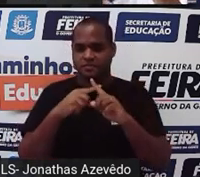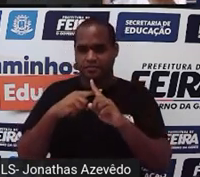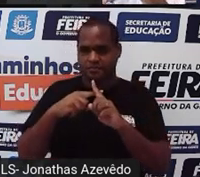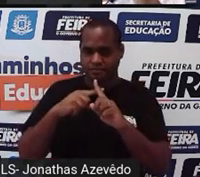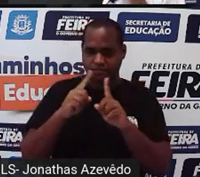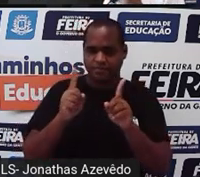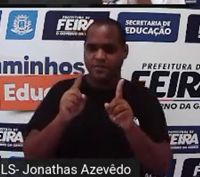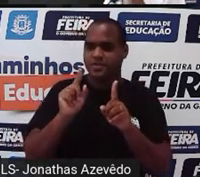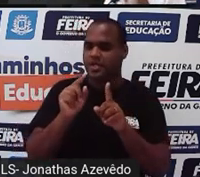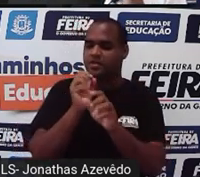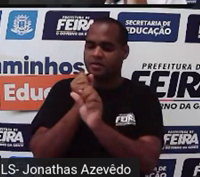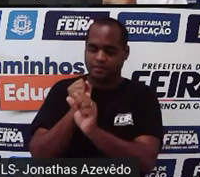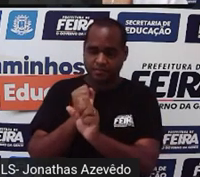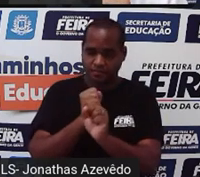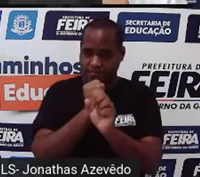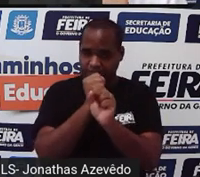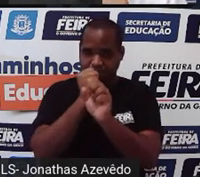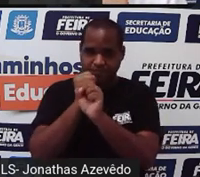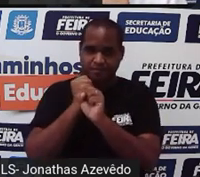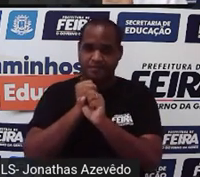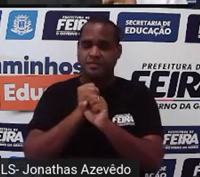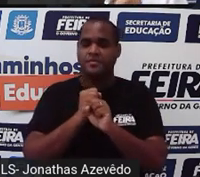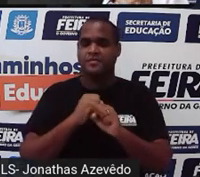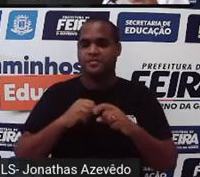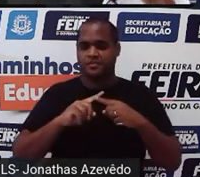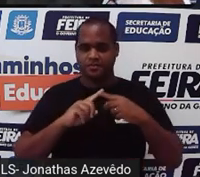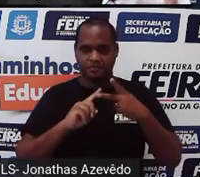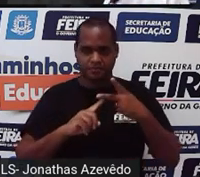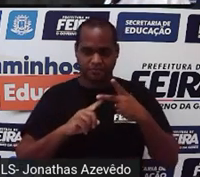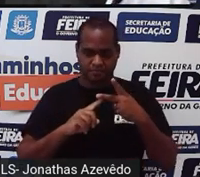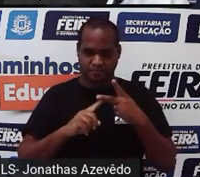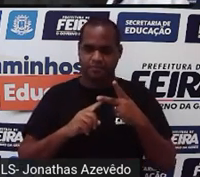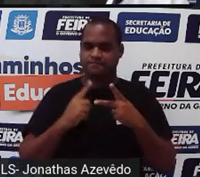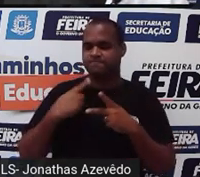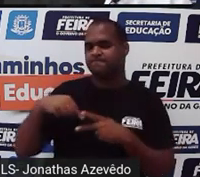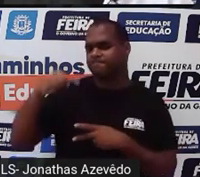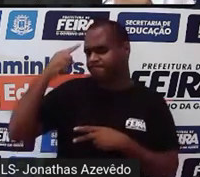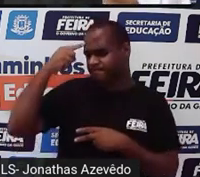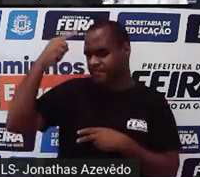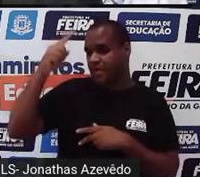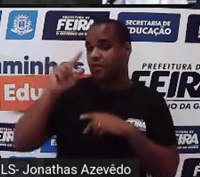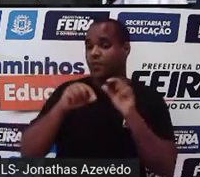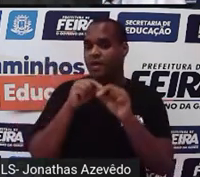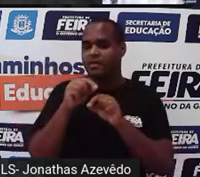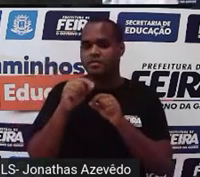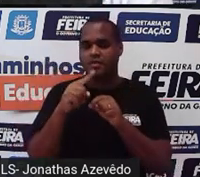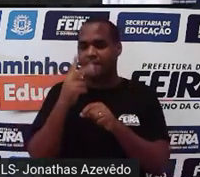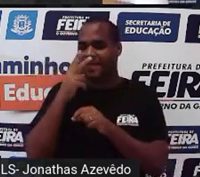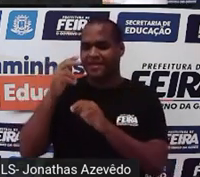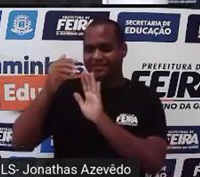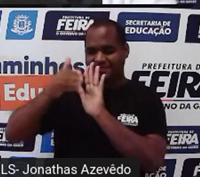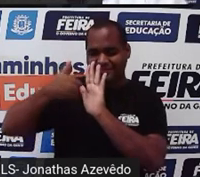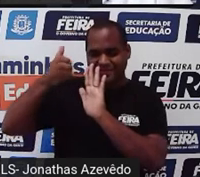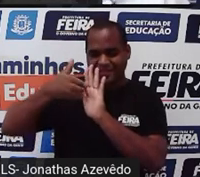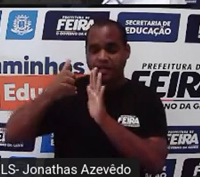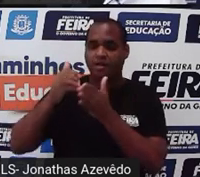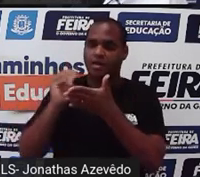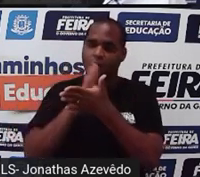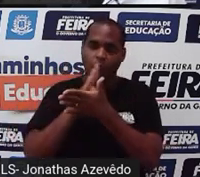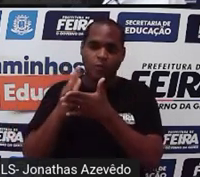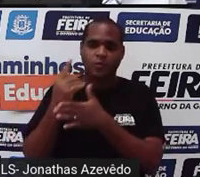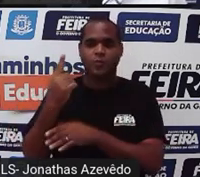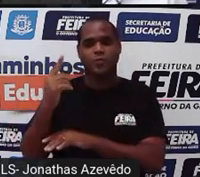quando a gente somar essas duas equações a nossa ideia é anular uma das